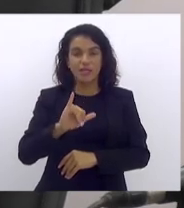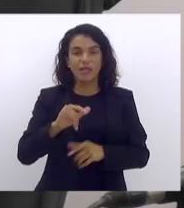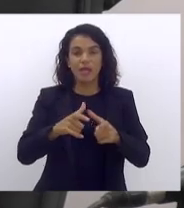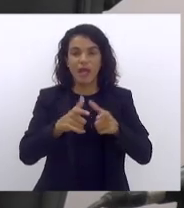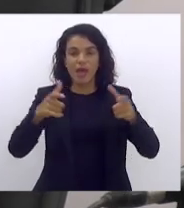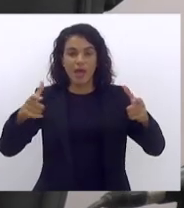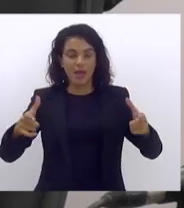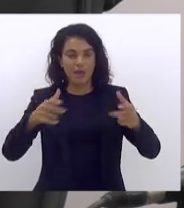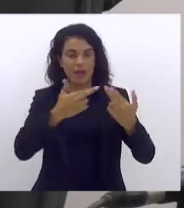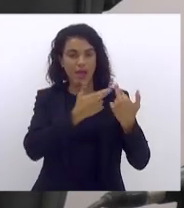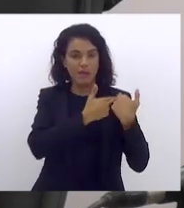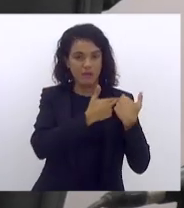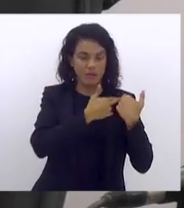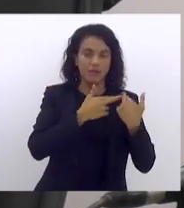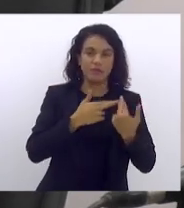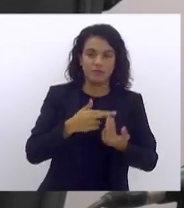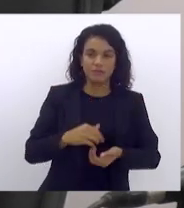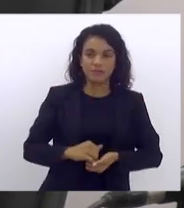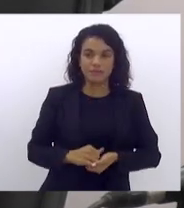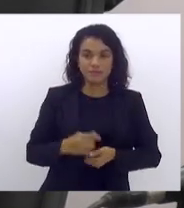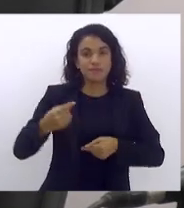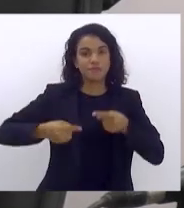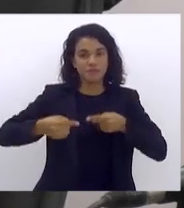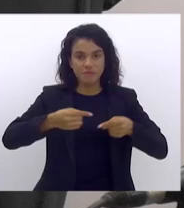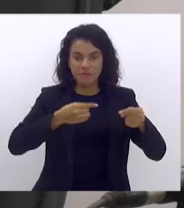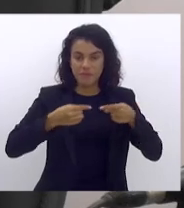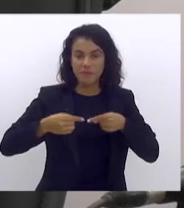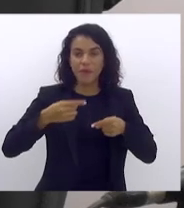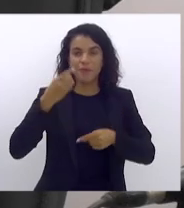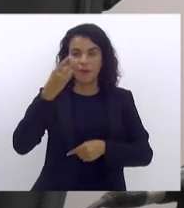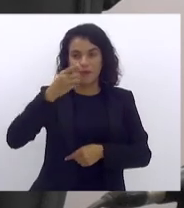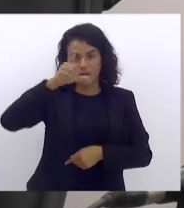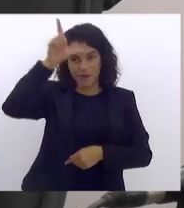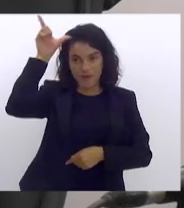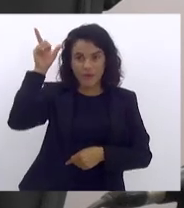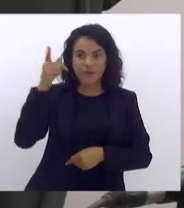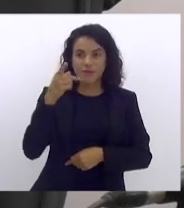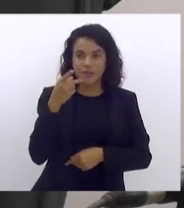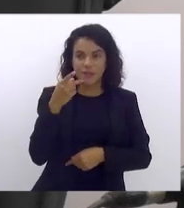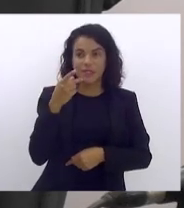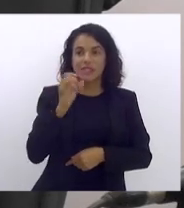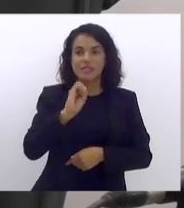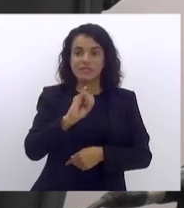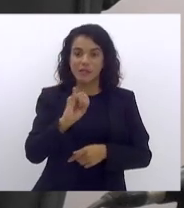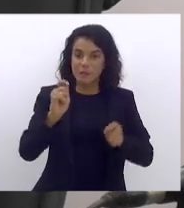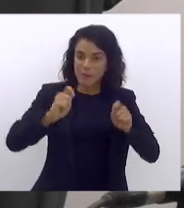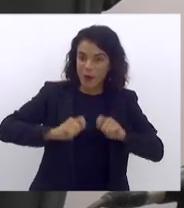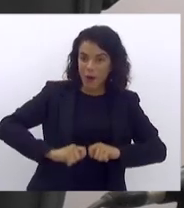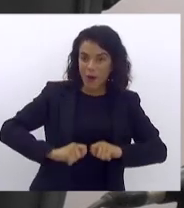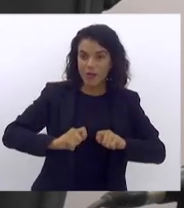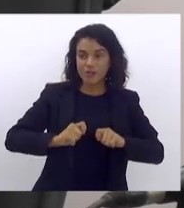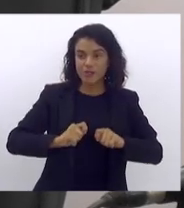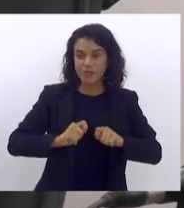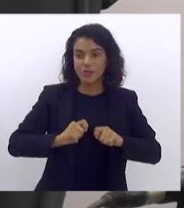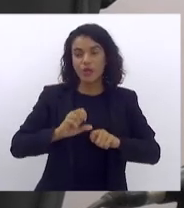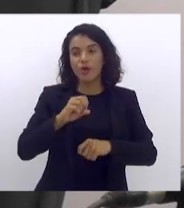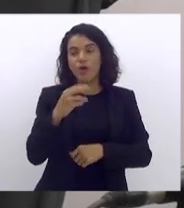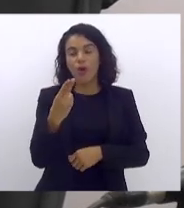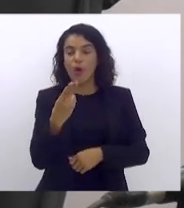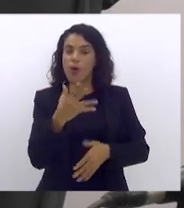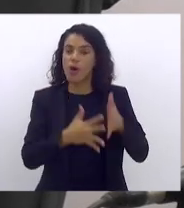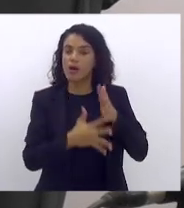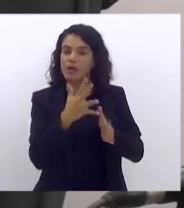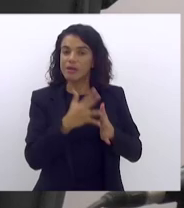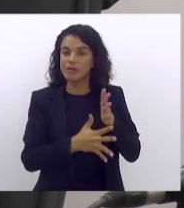do Instituto Rio Metrópole. E aí teve uma grande discussão aqui com o deputado Luiz Paulo. Se criava despesa. Se poderia, se isso feriria de